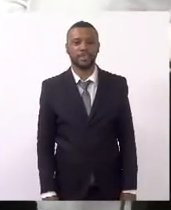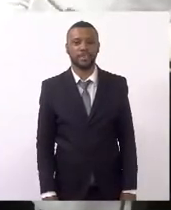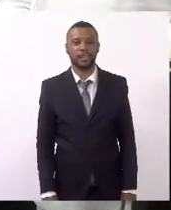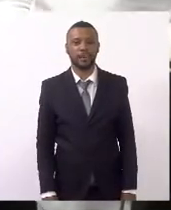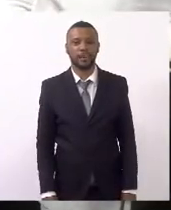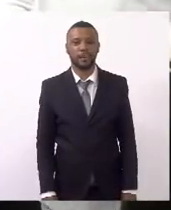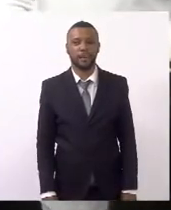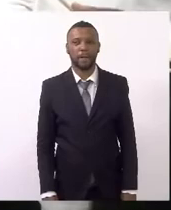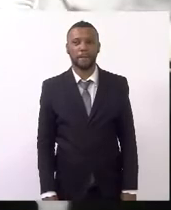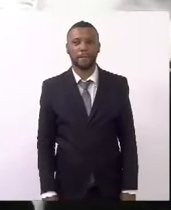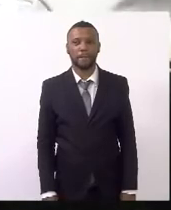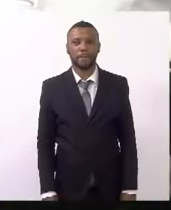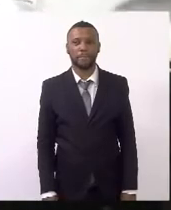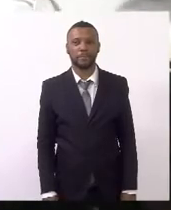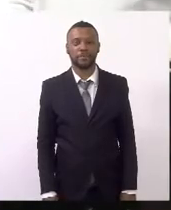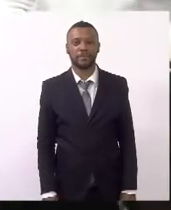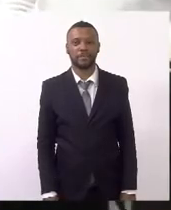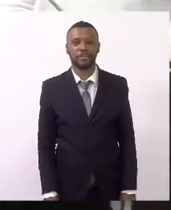E aí